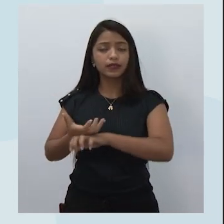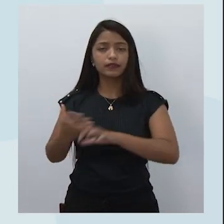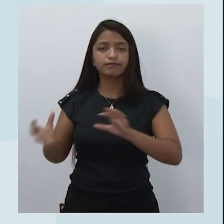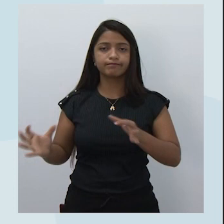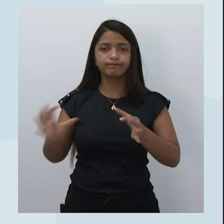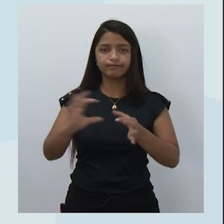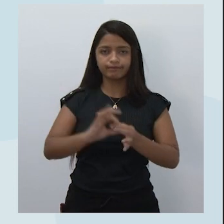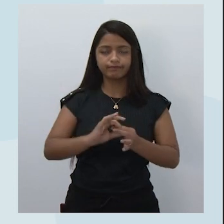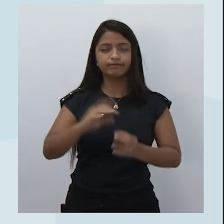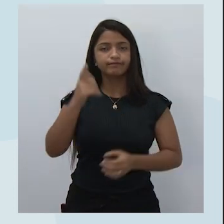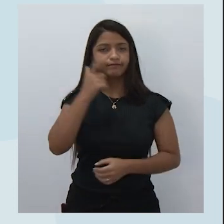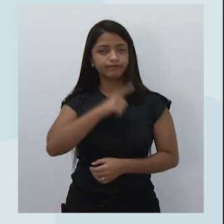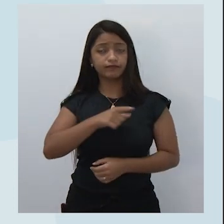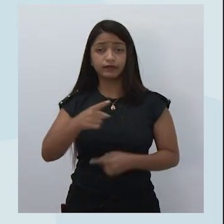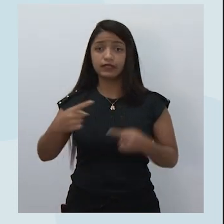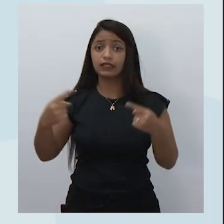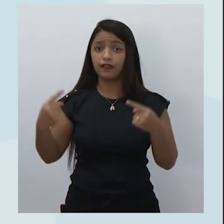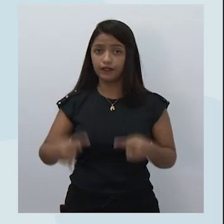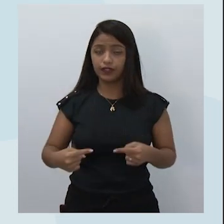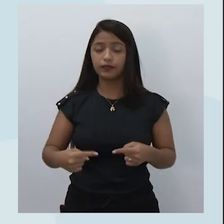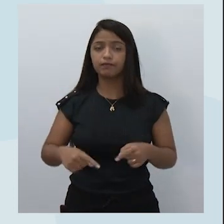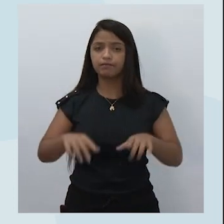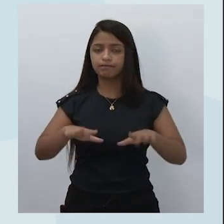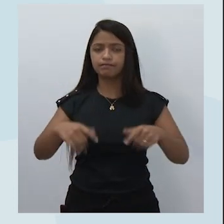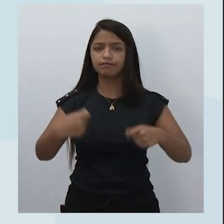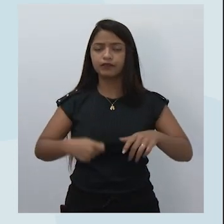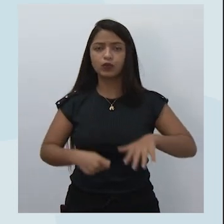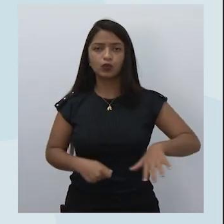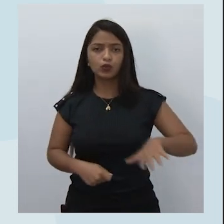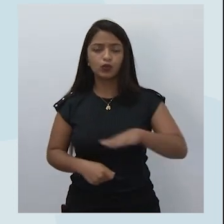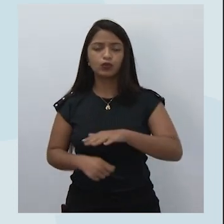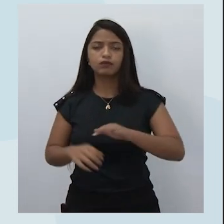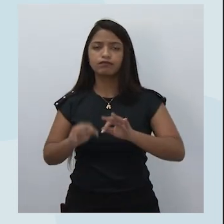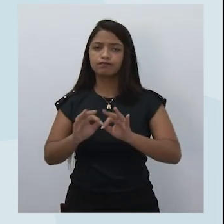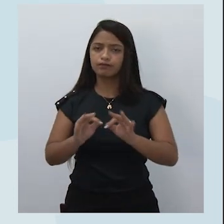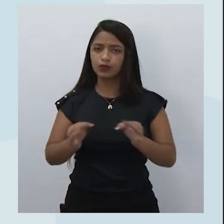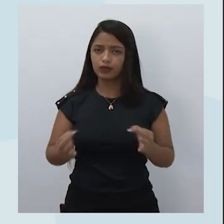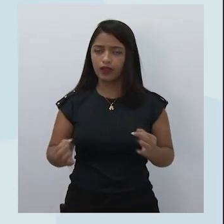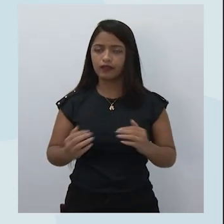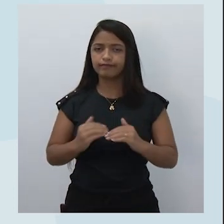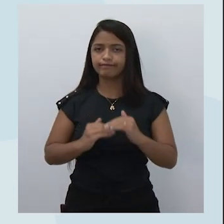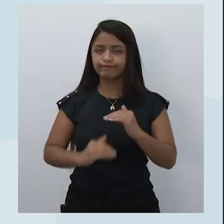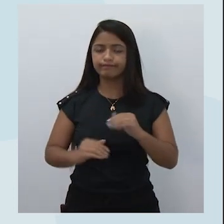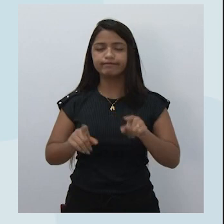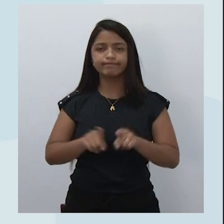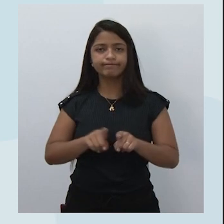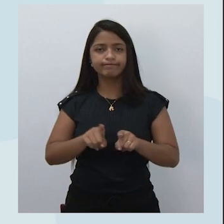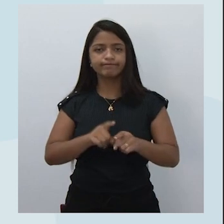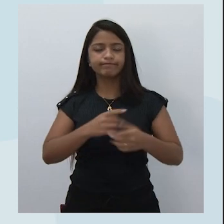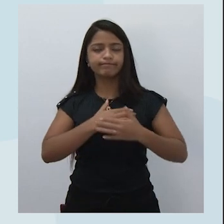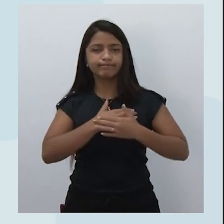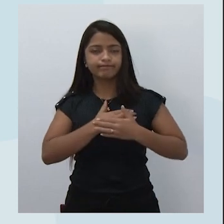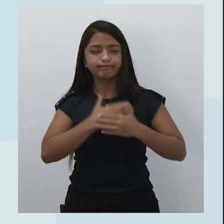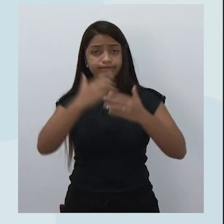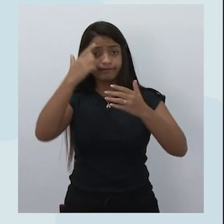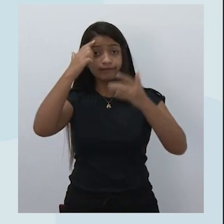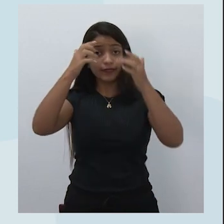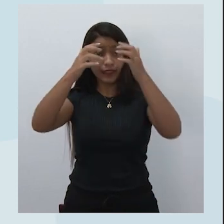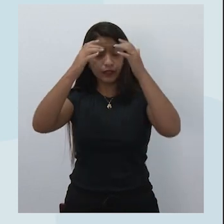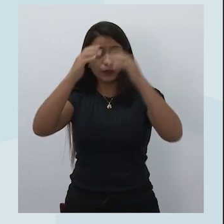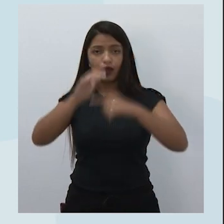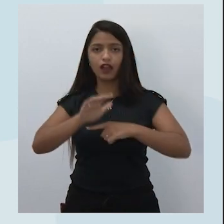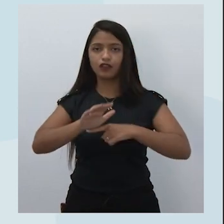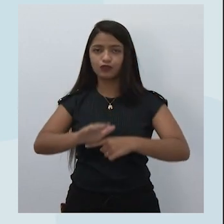um desafio que exigiu de todos humildade e generosidade intelectual. E